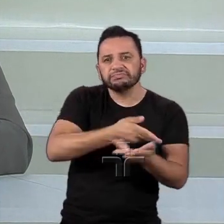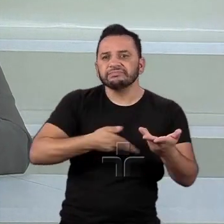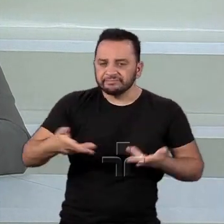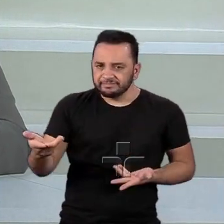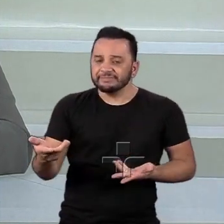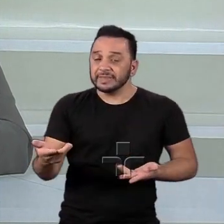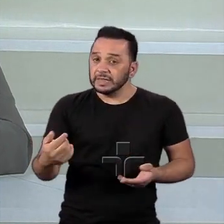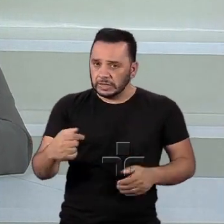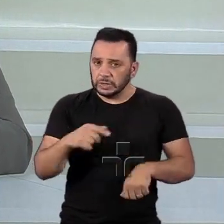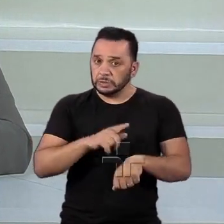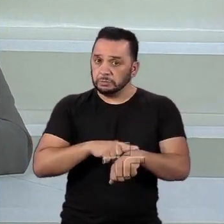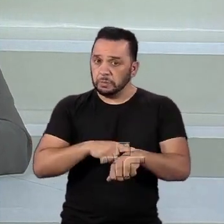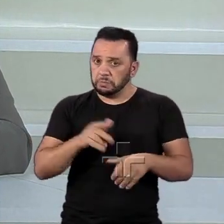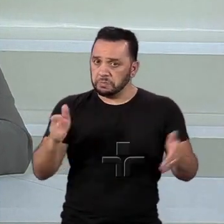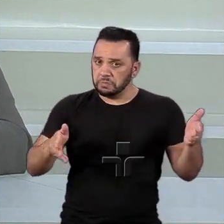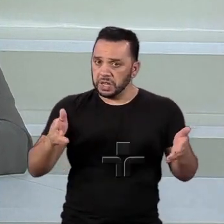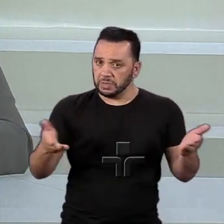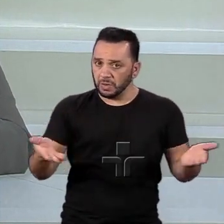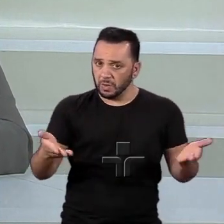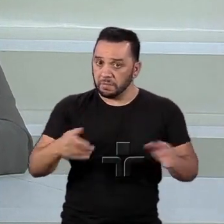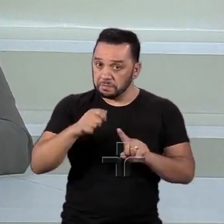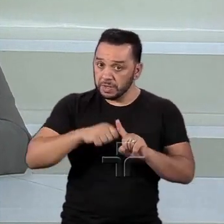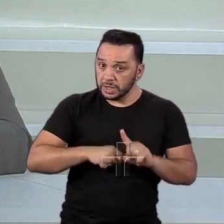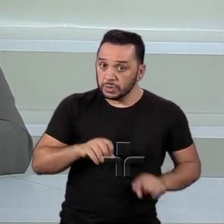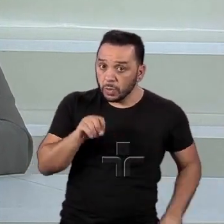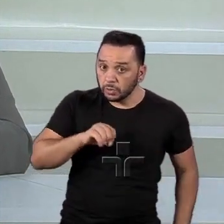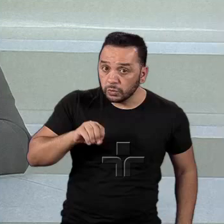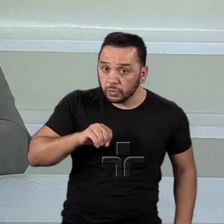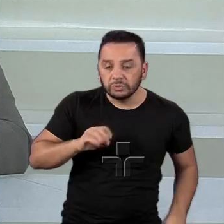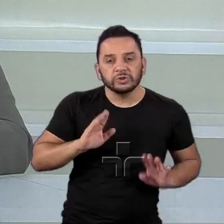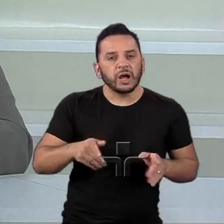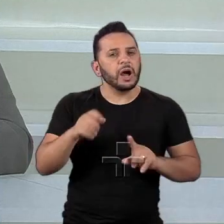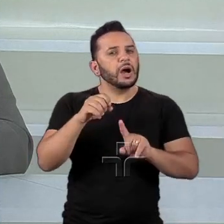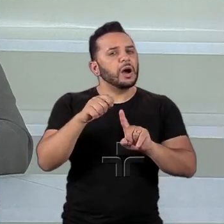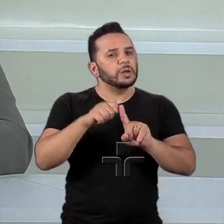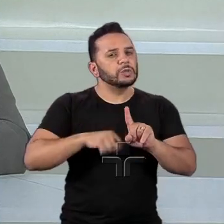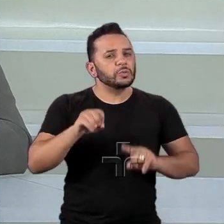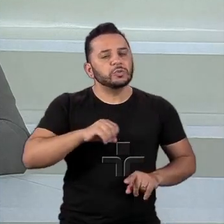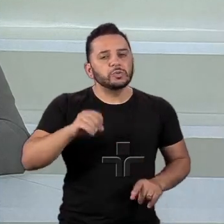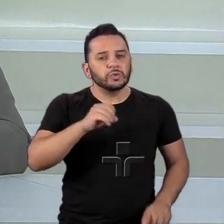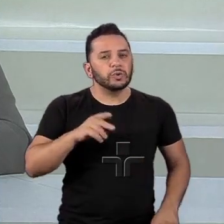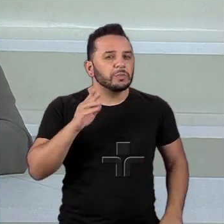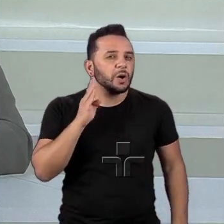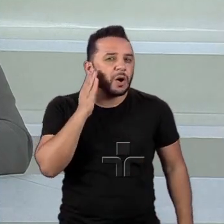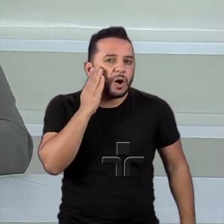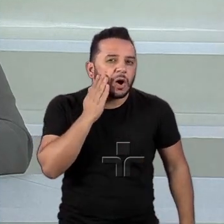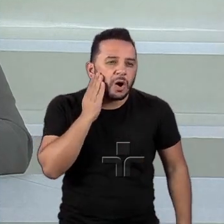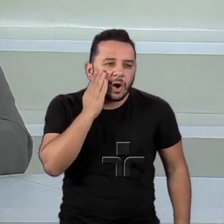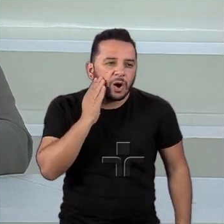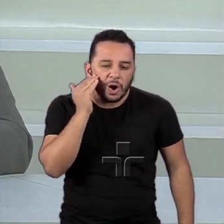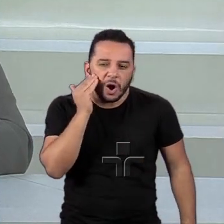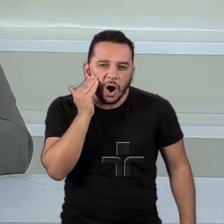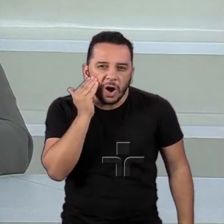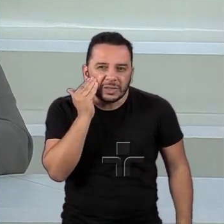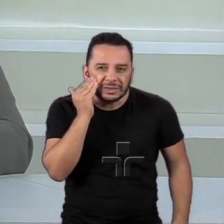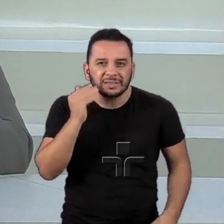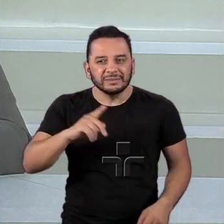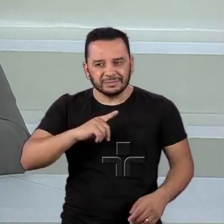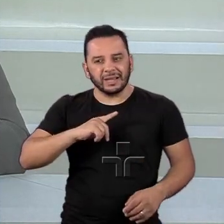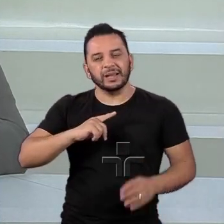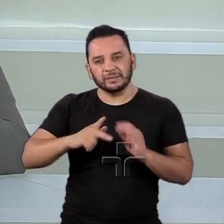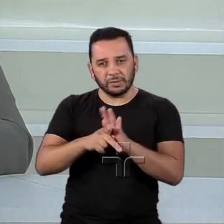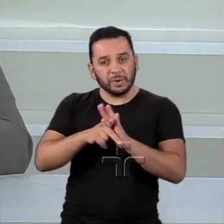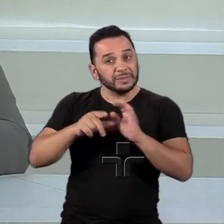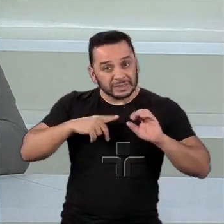nós aqui estamos, no início de outubro, no Outubro Rosa, nós estamos diante de um desafio. Milhares de brasileiros,